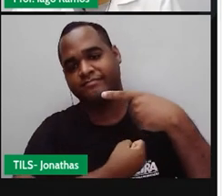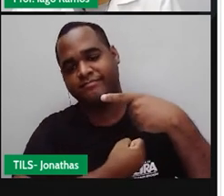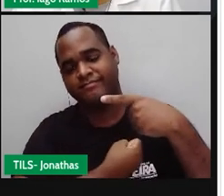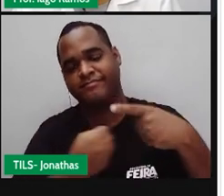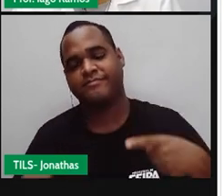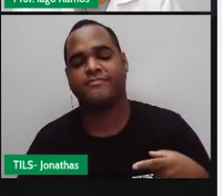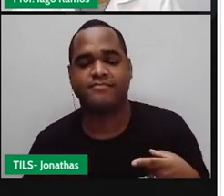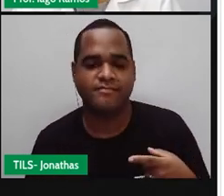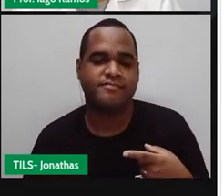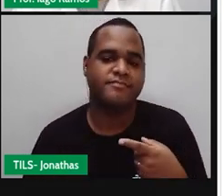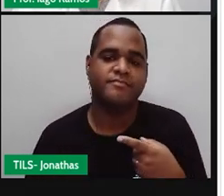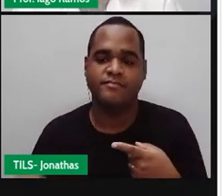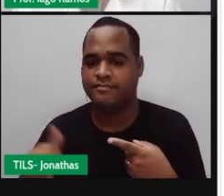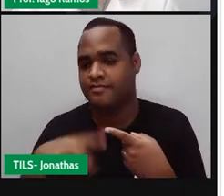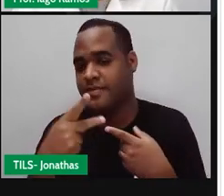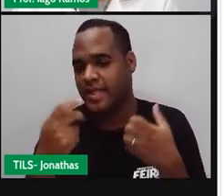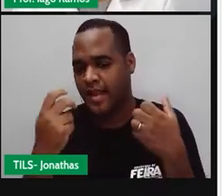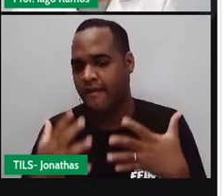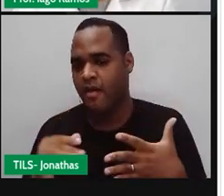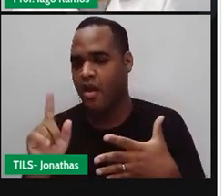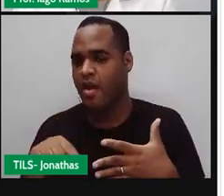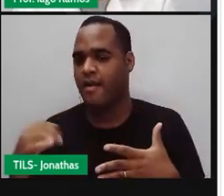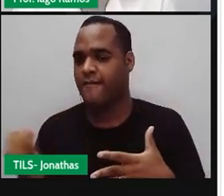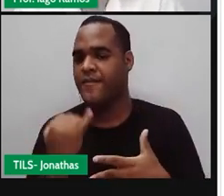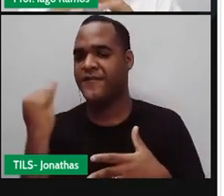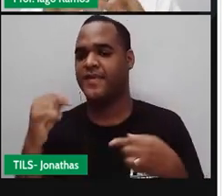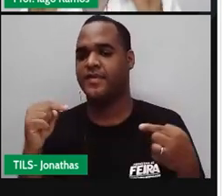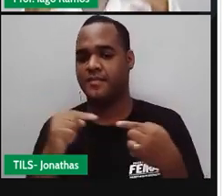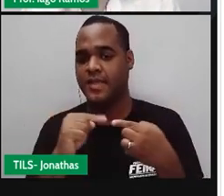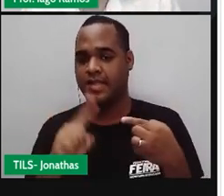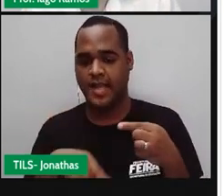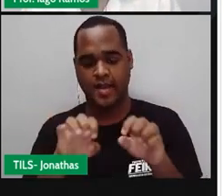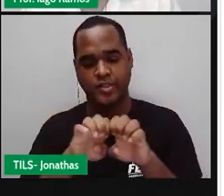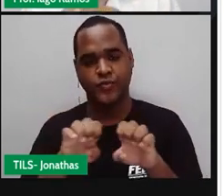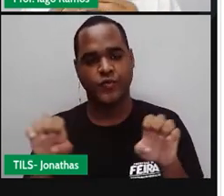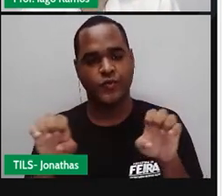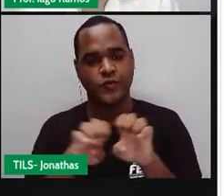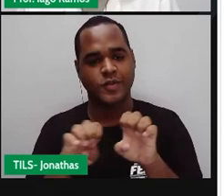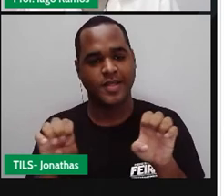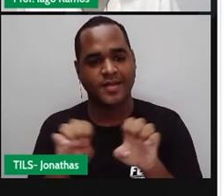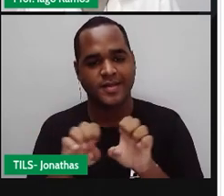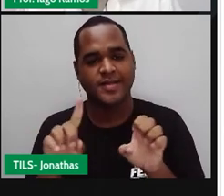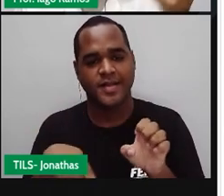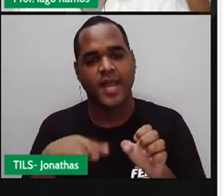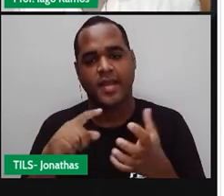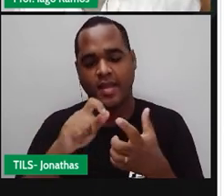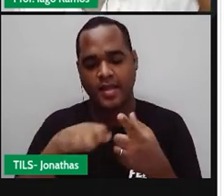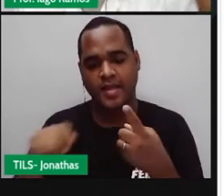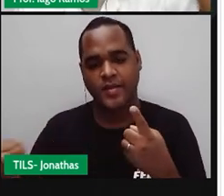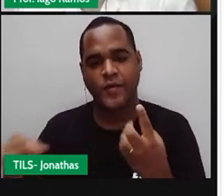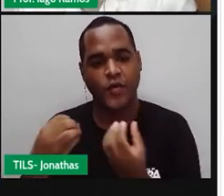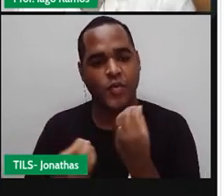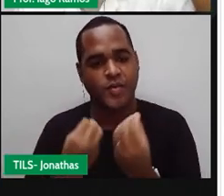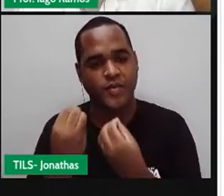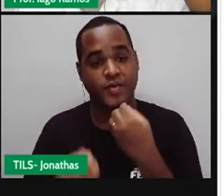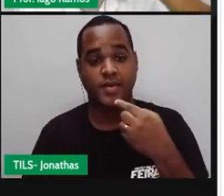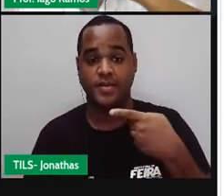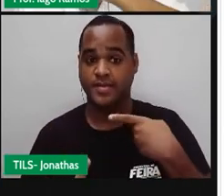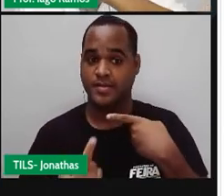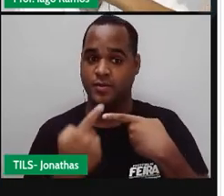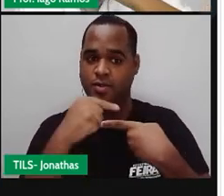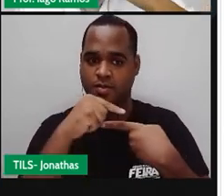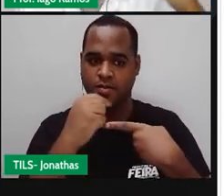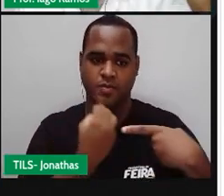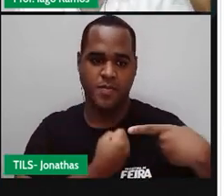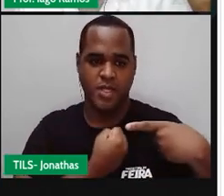então toda a fração ela tem essa forma essa estrutura esse jeito de escrever o número dois